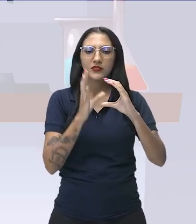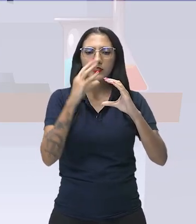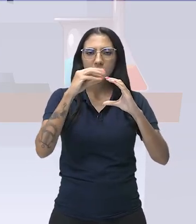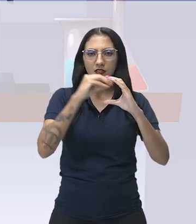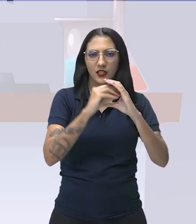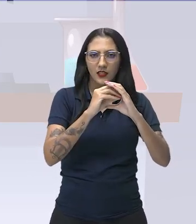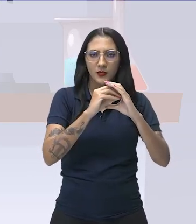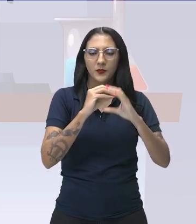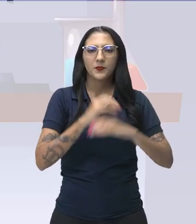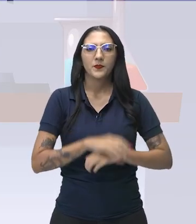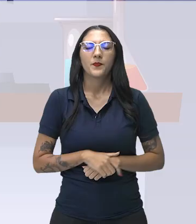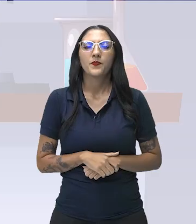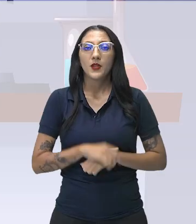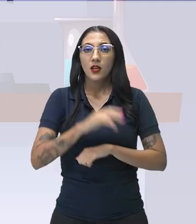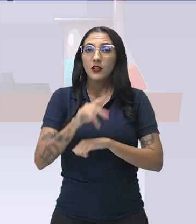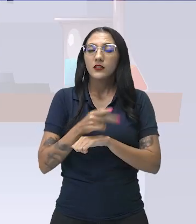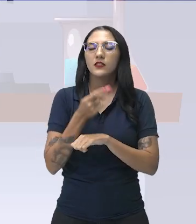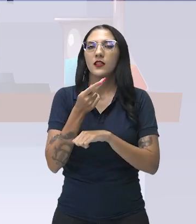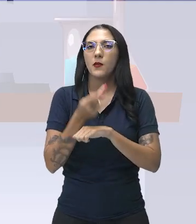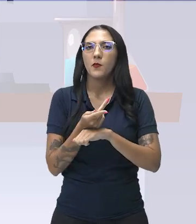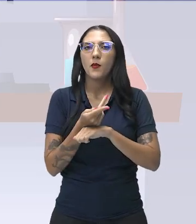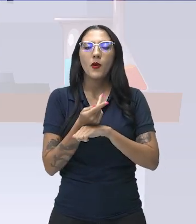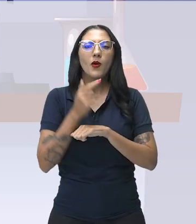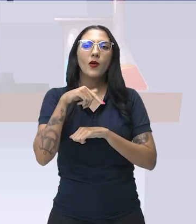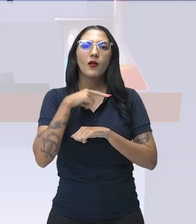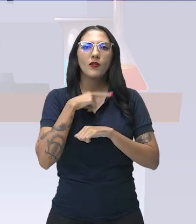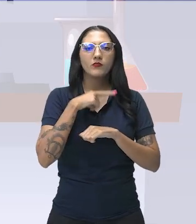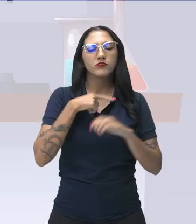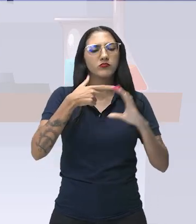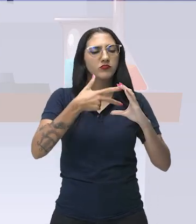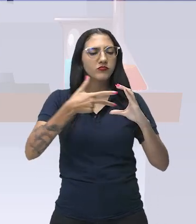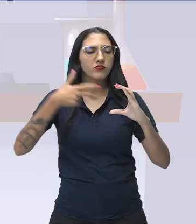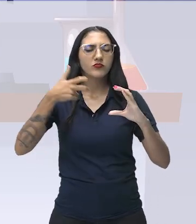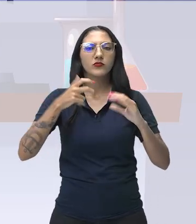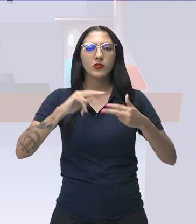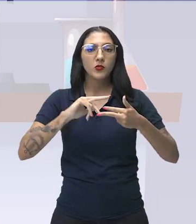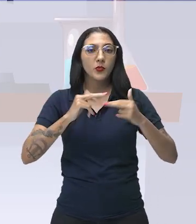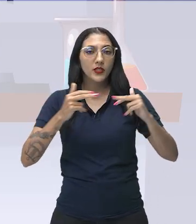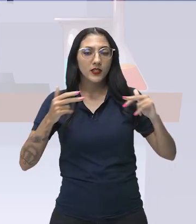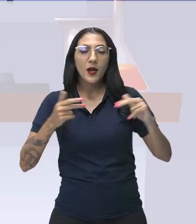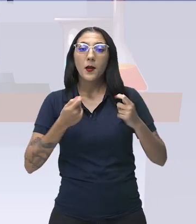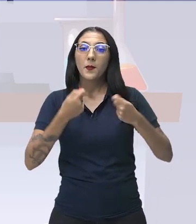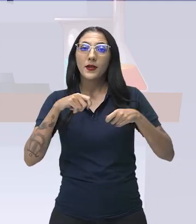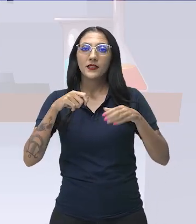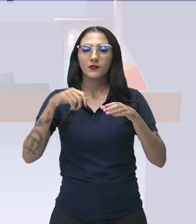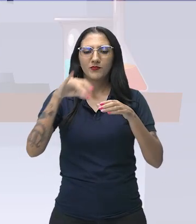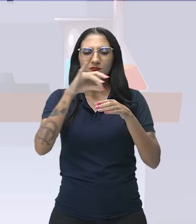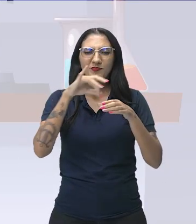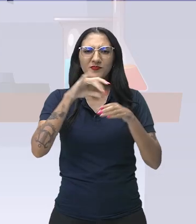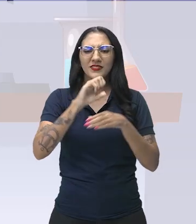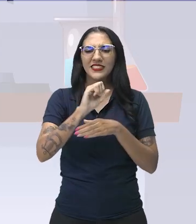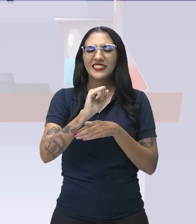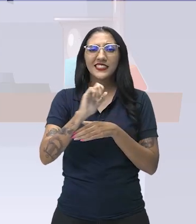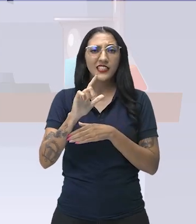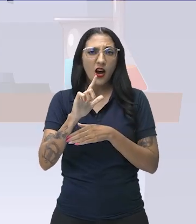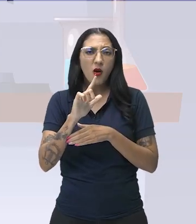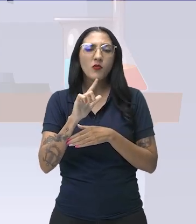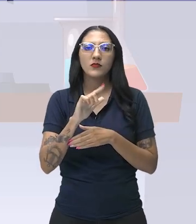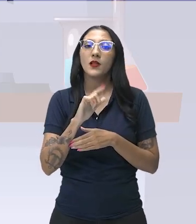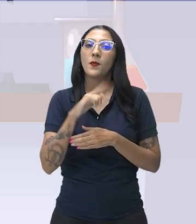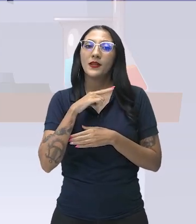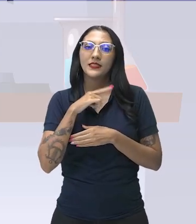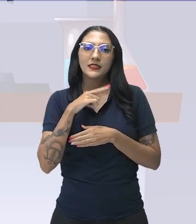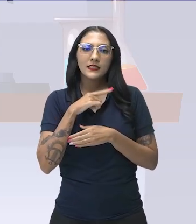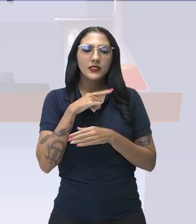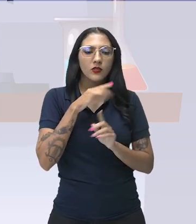interior. Depois, para esse procedimento de extração de DNA, nós adicionamos sal para ajudar a